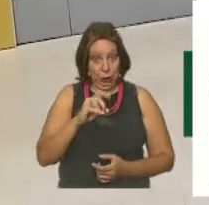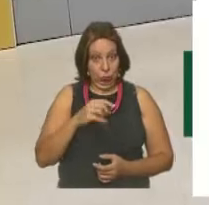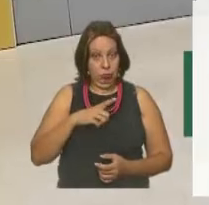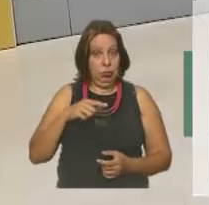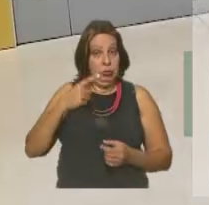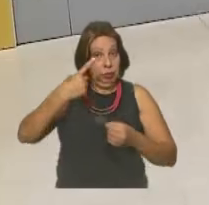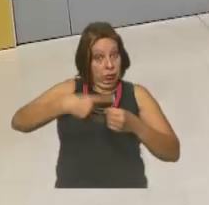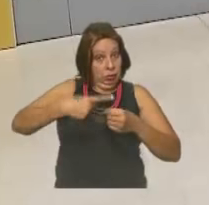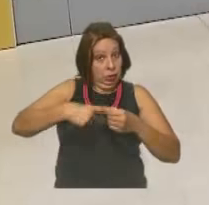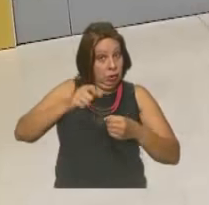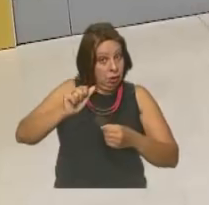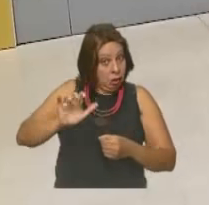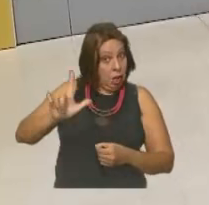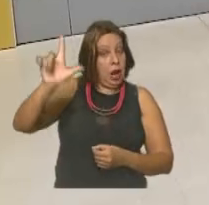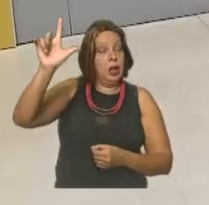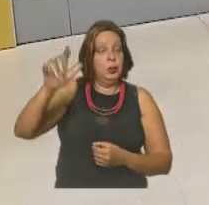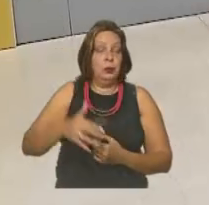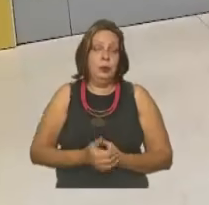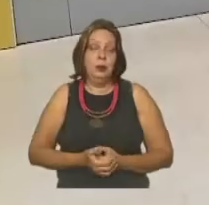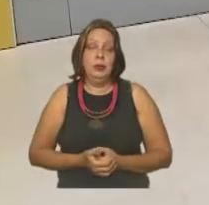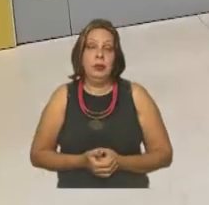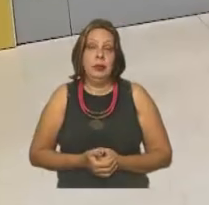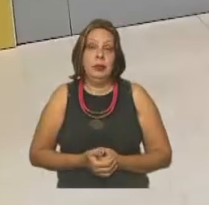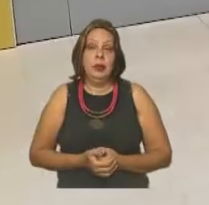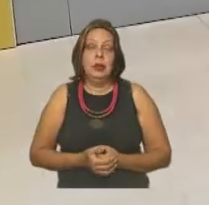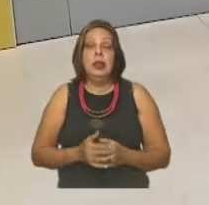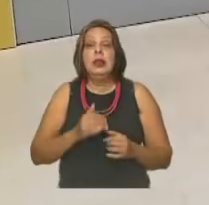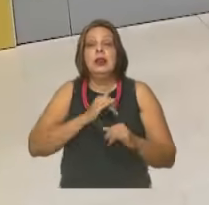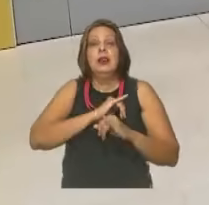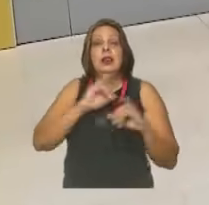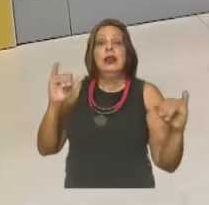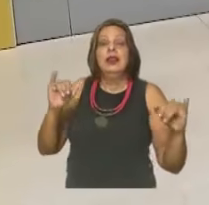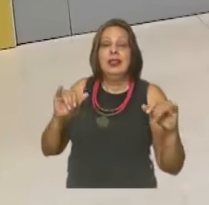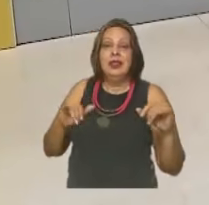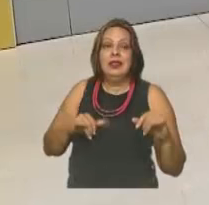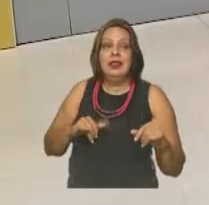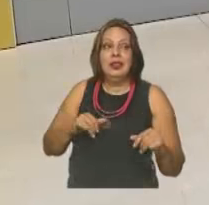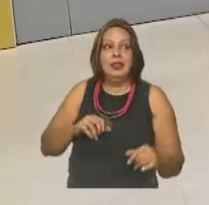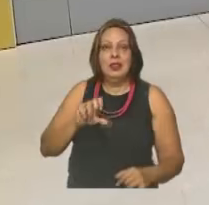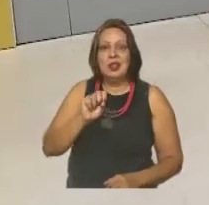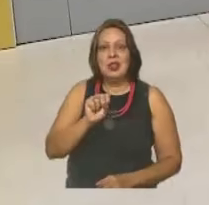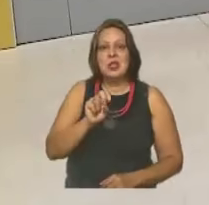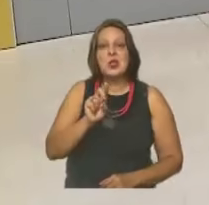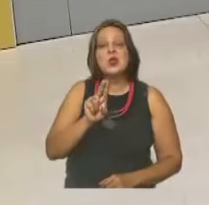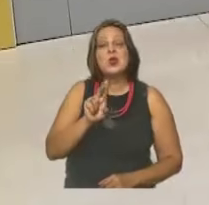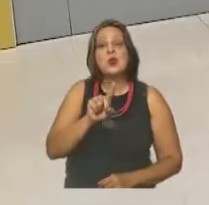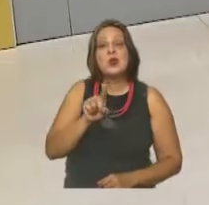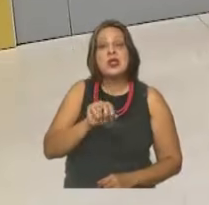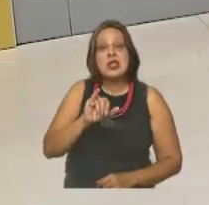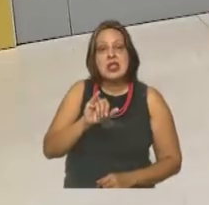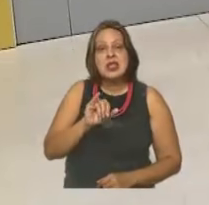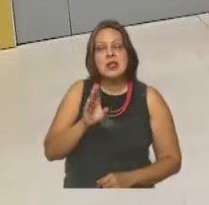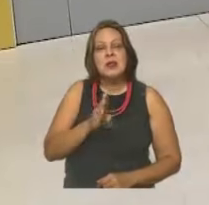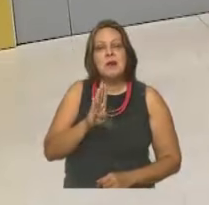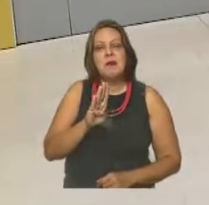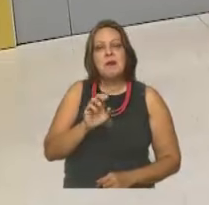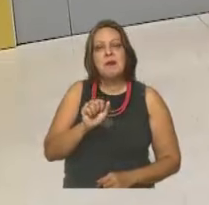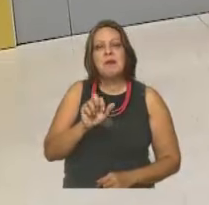programa, viu? Quem mandou mensagem aqui, ó, você não acredita, você vai vibrar. Sim. Suzy Barreto mandou mensagem.